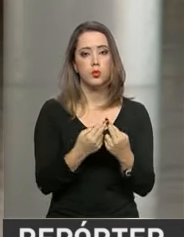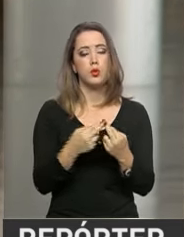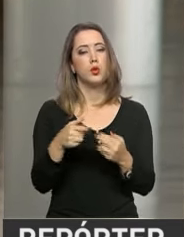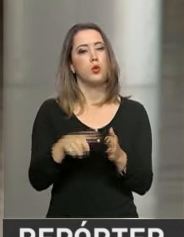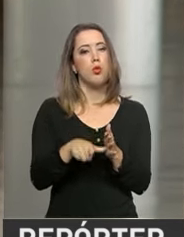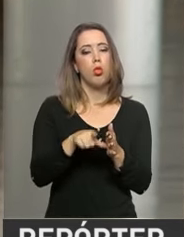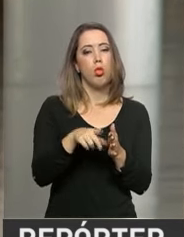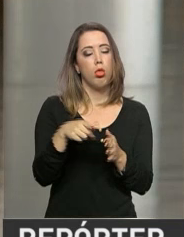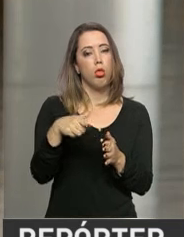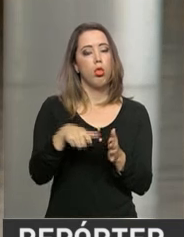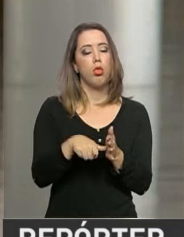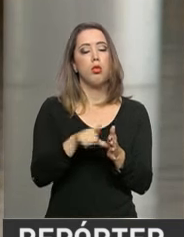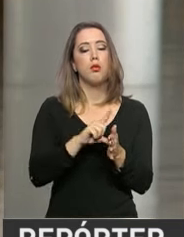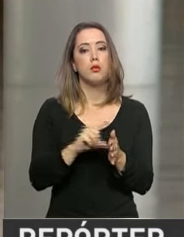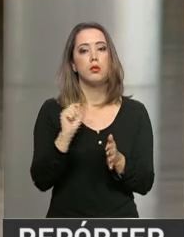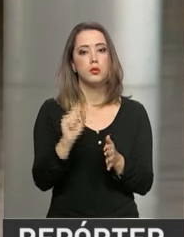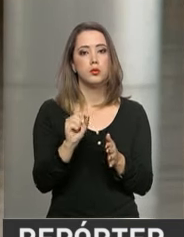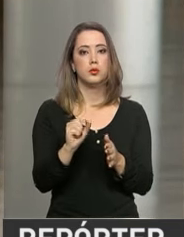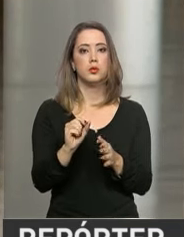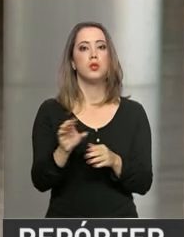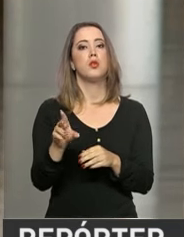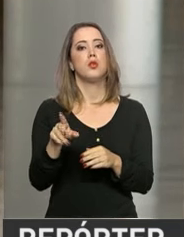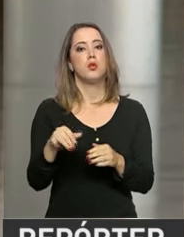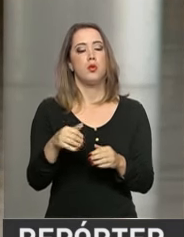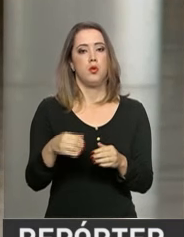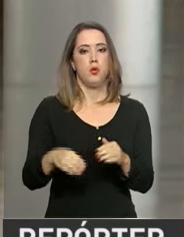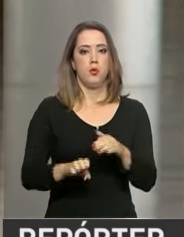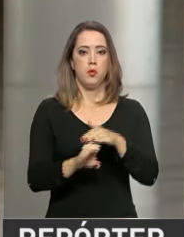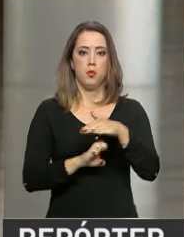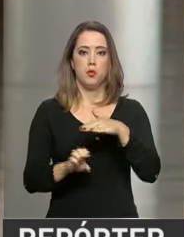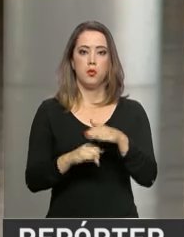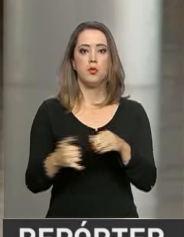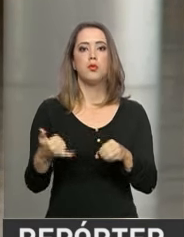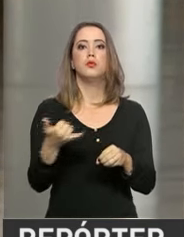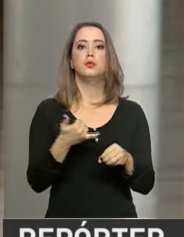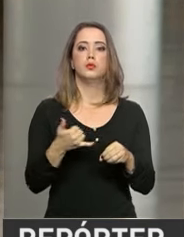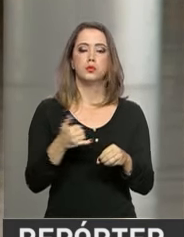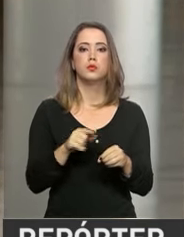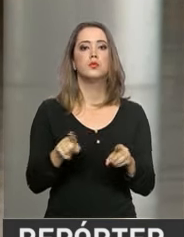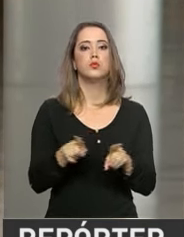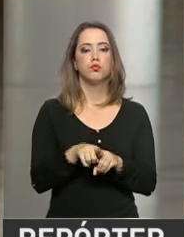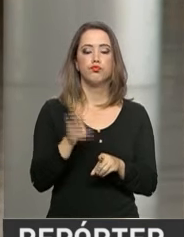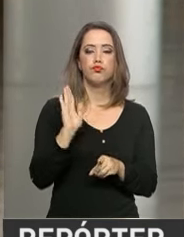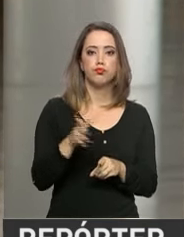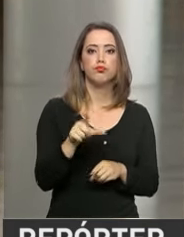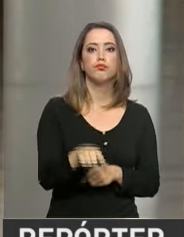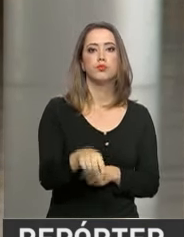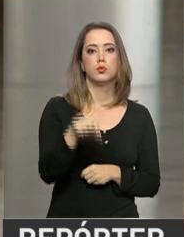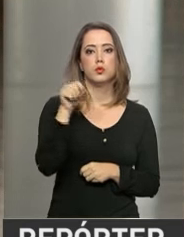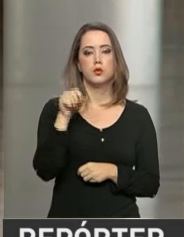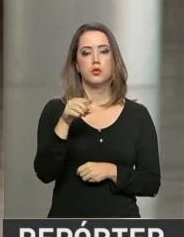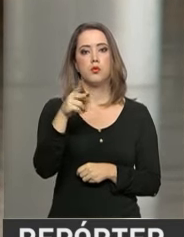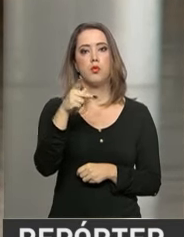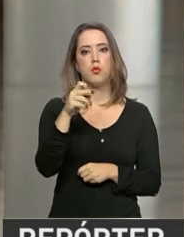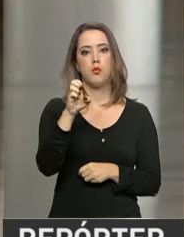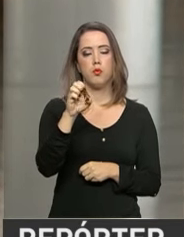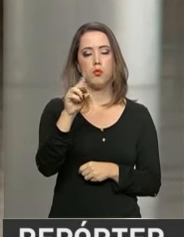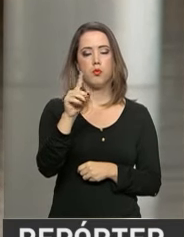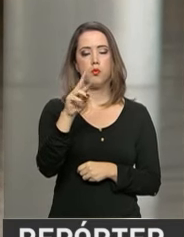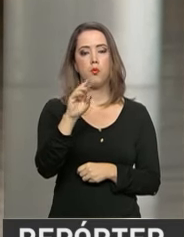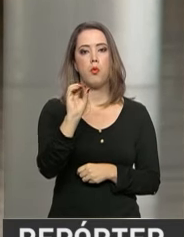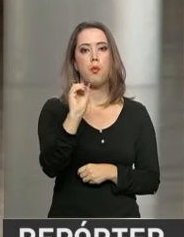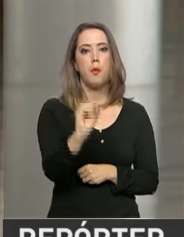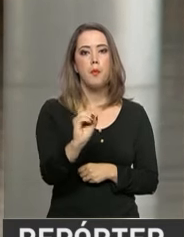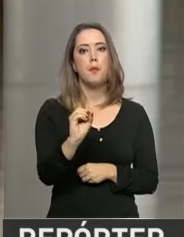de ontem, o Conselho de Administração da Petrobras confirmou o nome de Pedro Parente para a presidência da empresa.